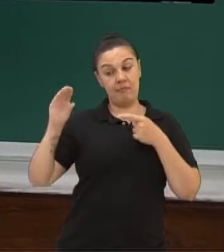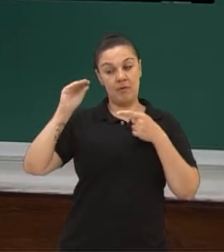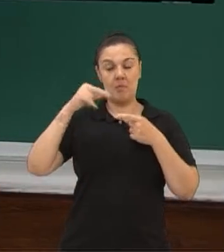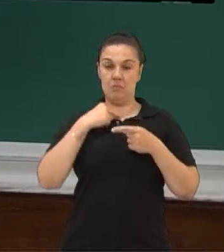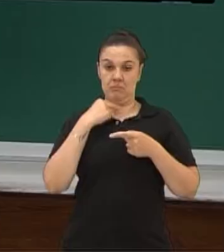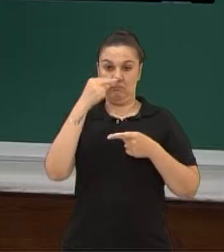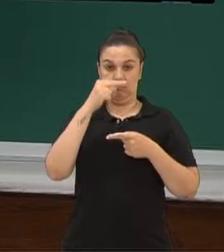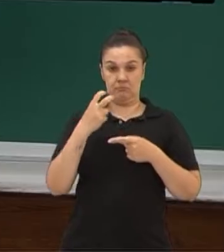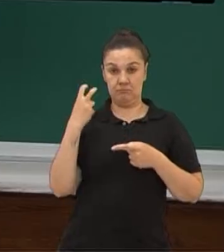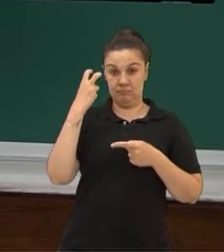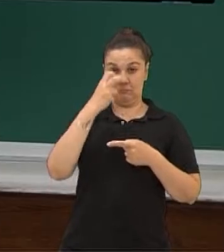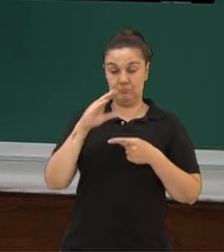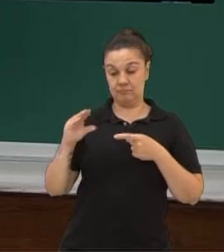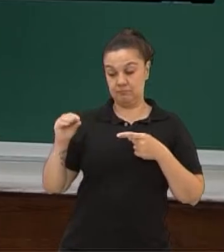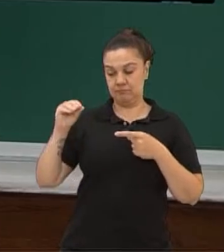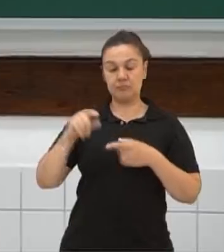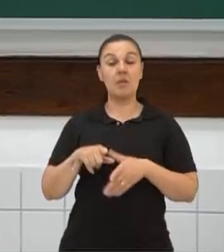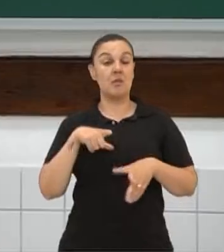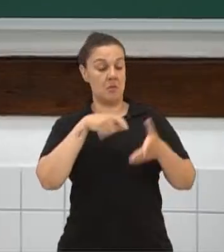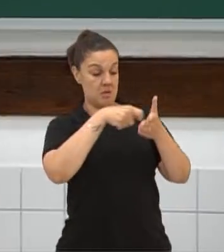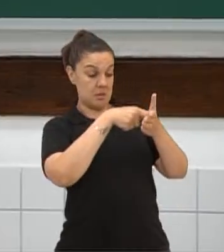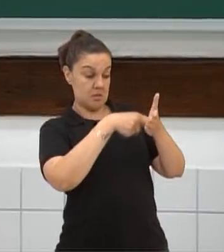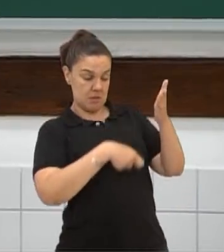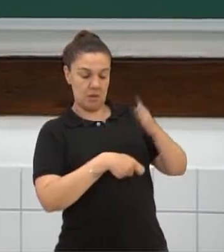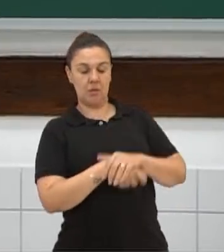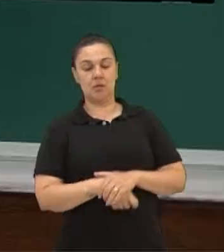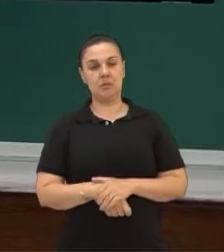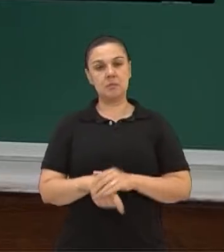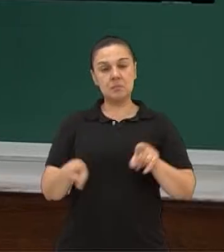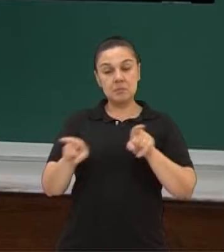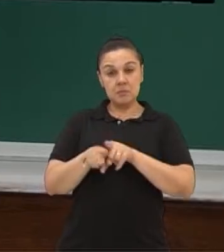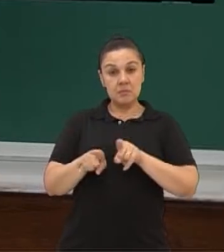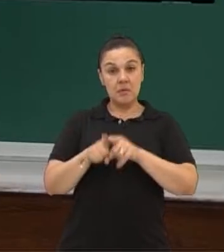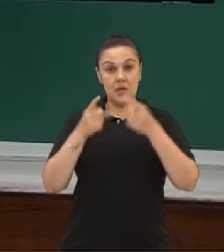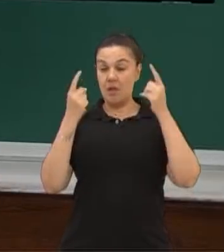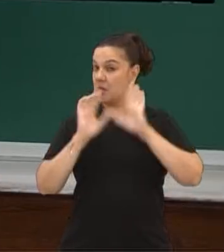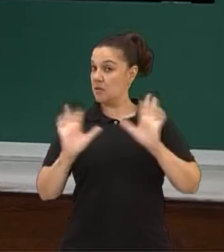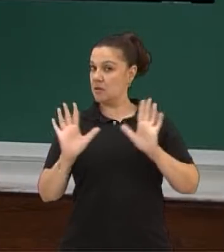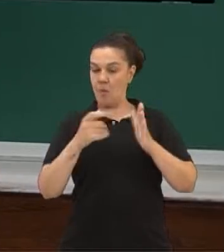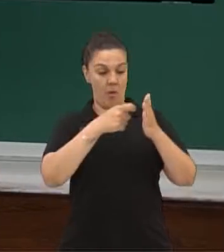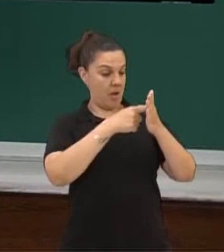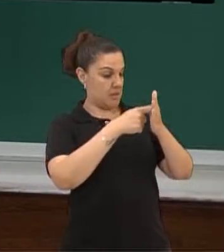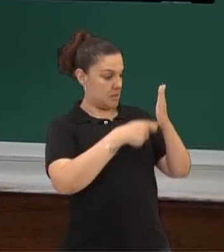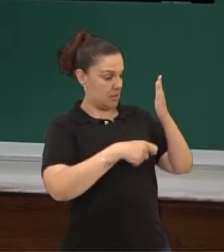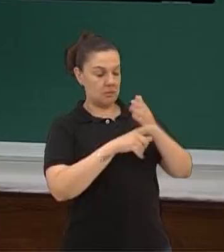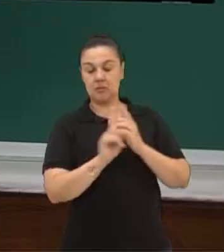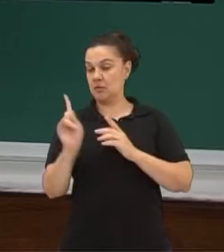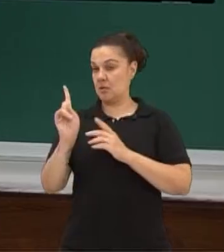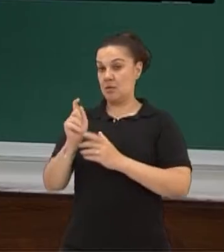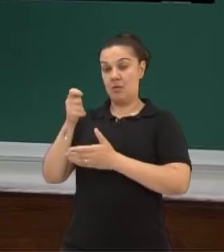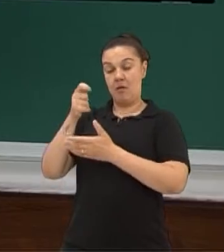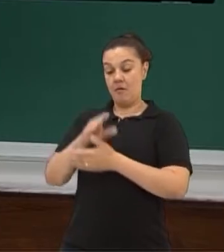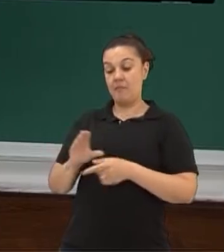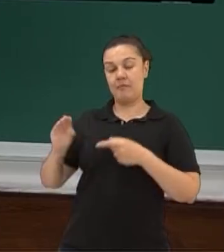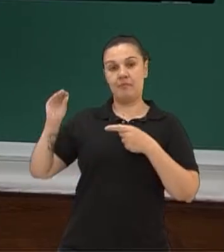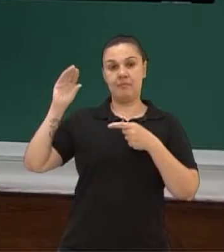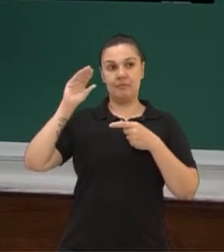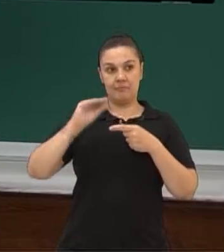verbais, a gente pode ter uma comunicação escrita, mas a gente também pode ter uma comunicação que ela não é nem escrita e nem